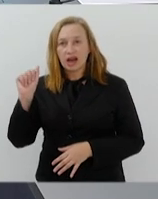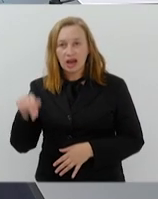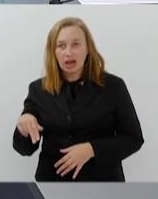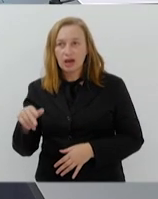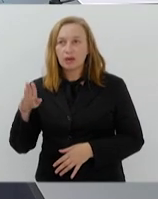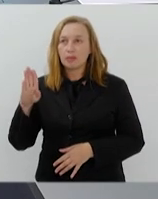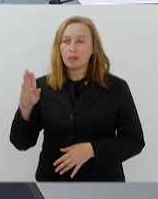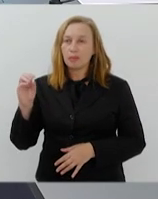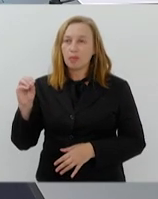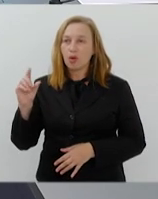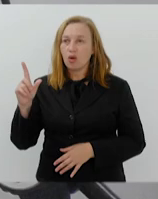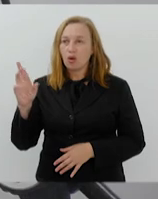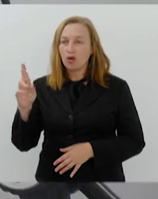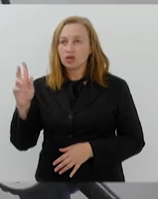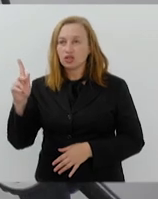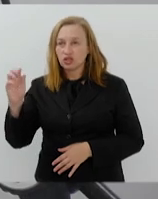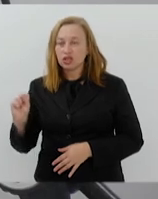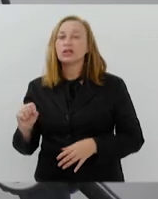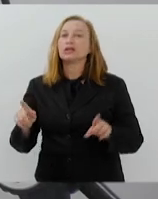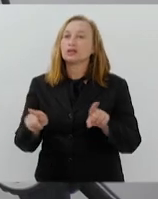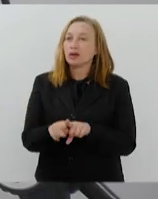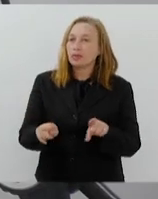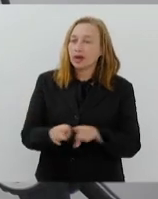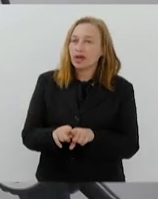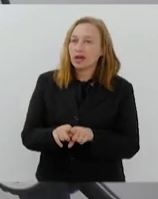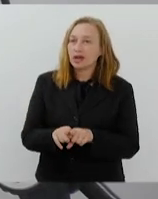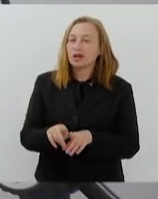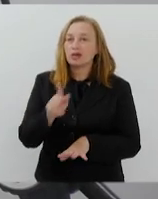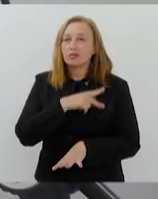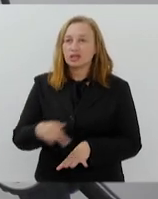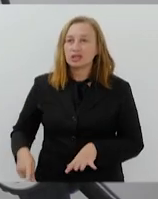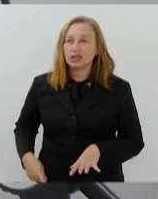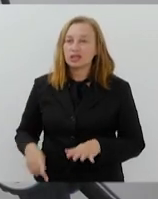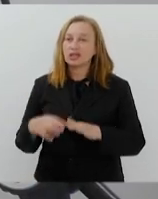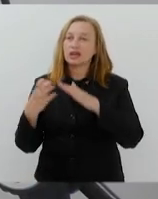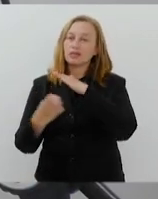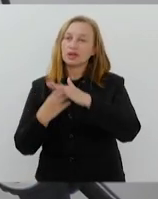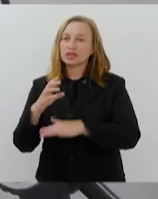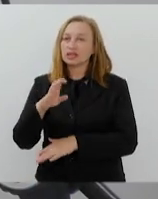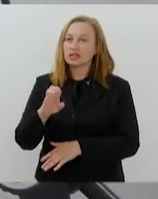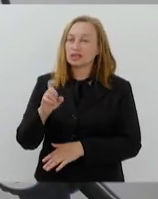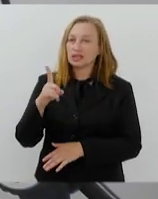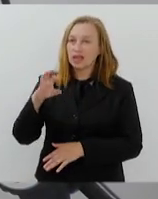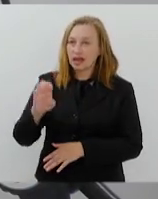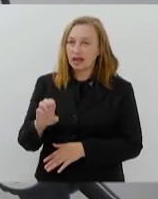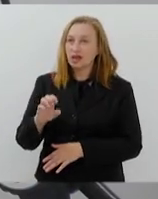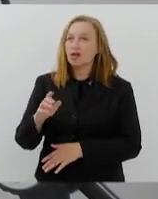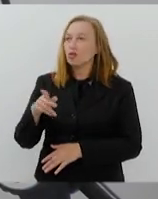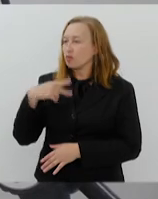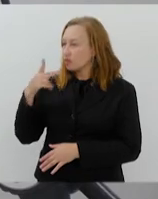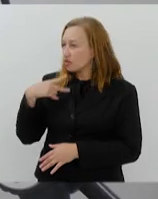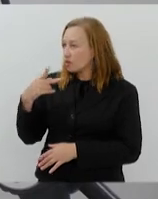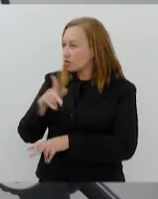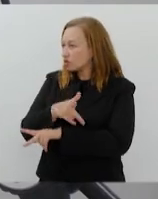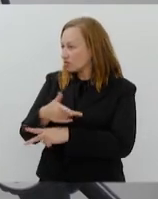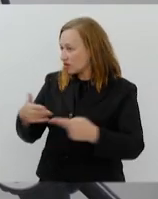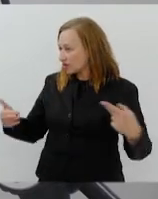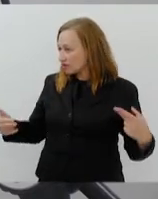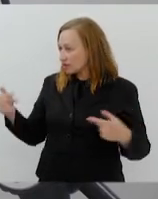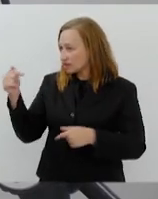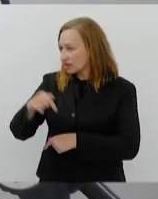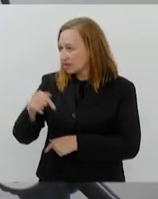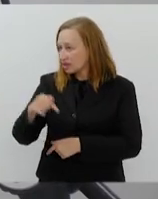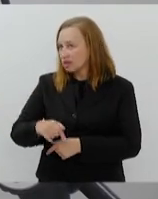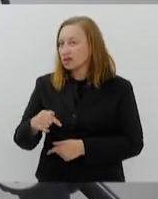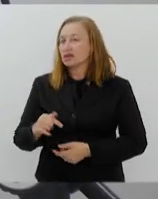que esteja também extensivo ao presidente da Sedai diante do que mencionou por diversas vezes aqui